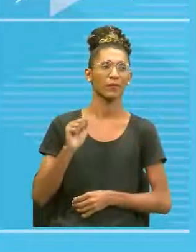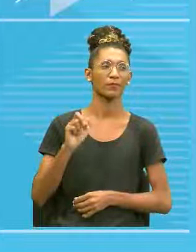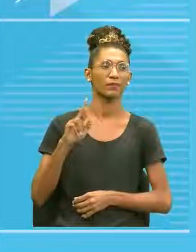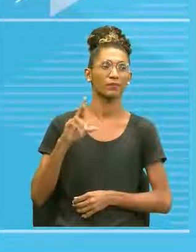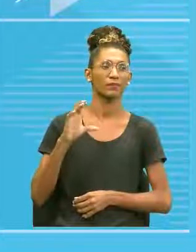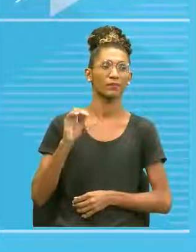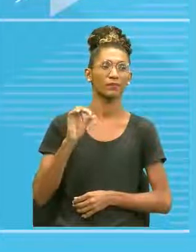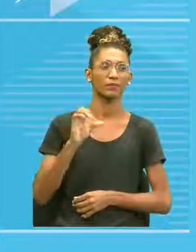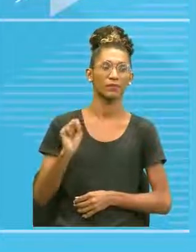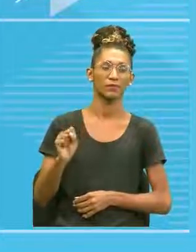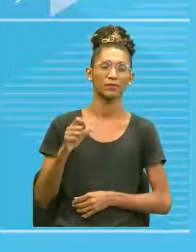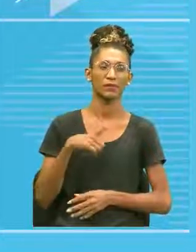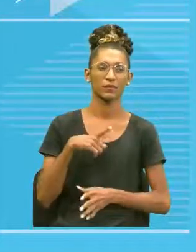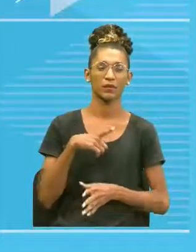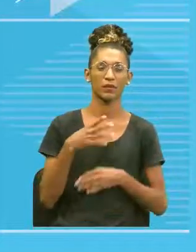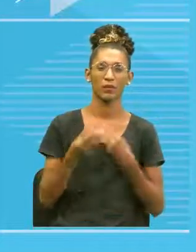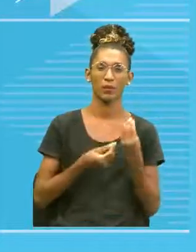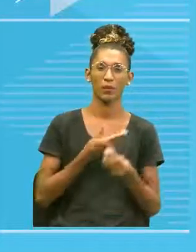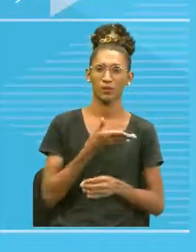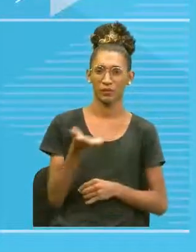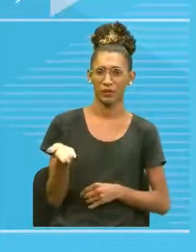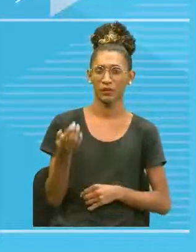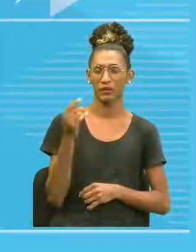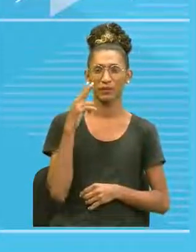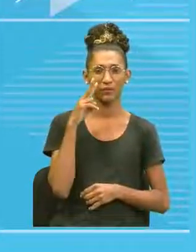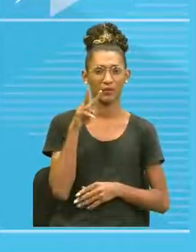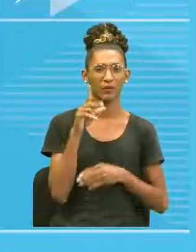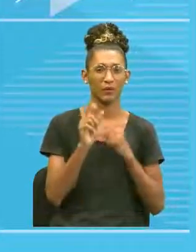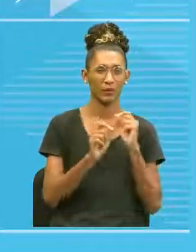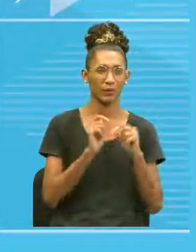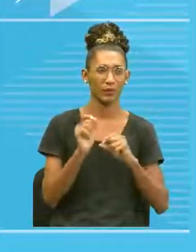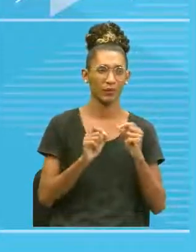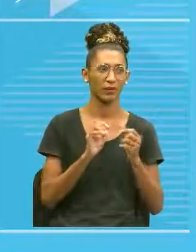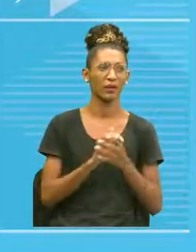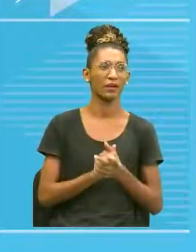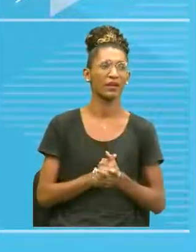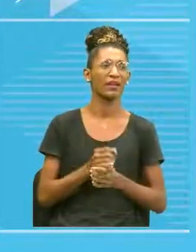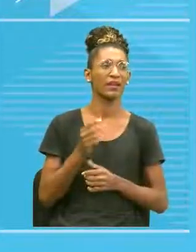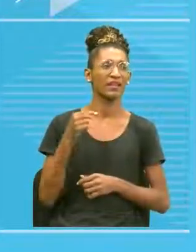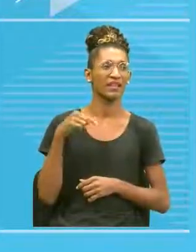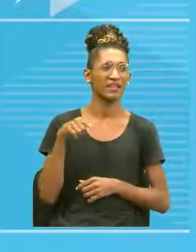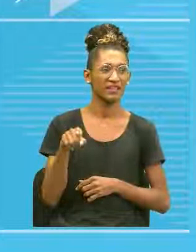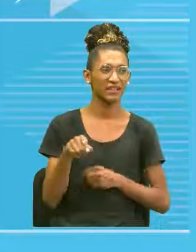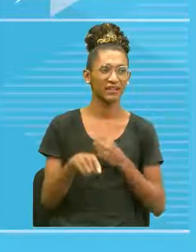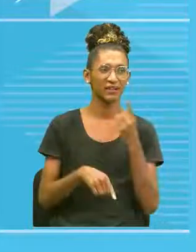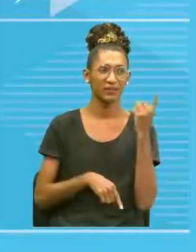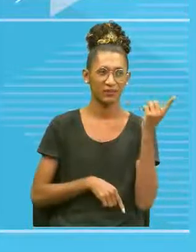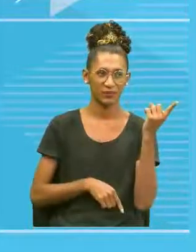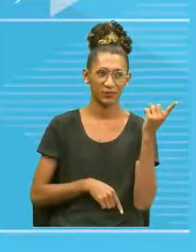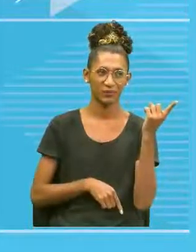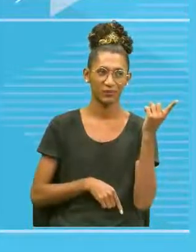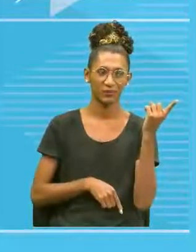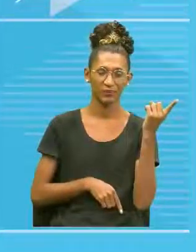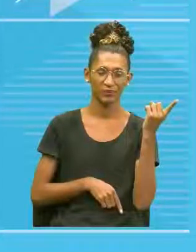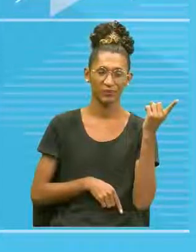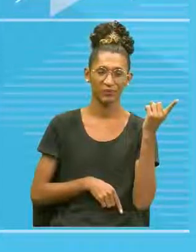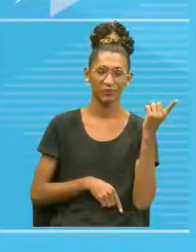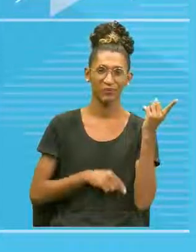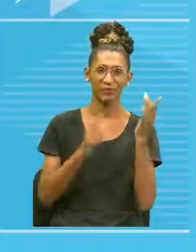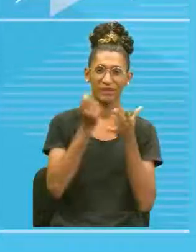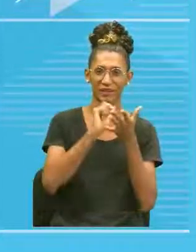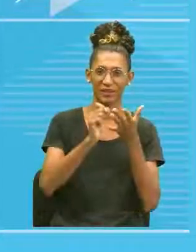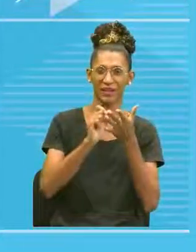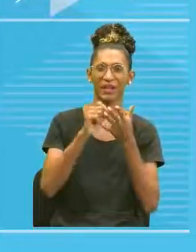outra expressão vocês viram aqui ir de Fiesta que é sair para balada